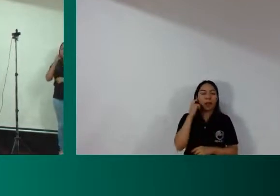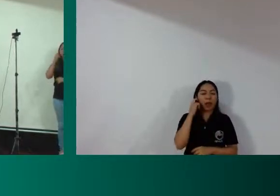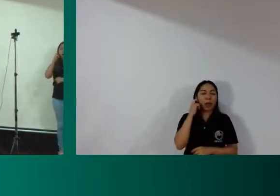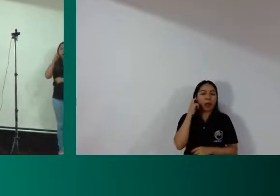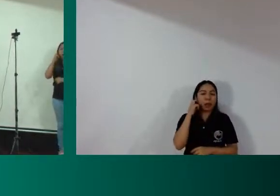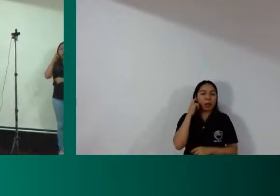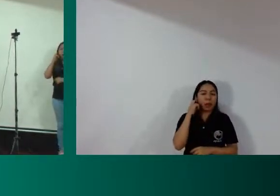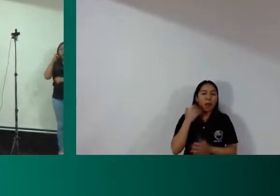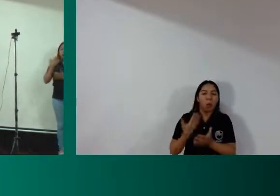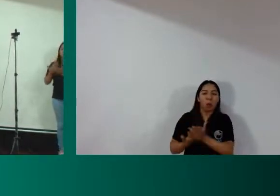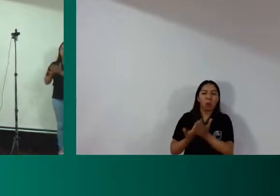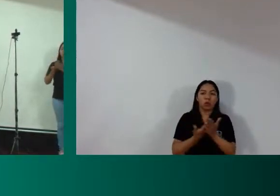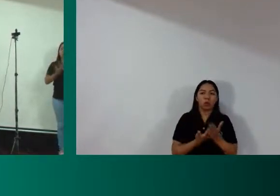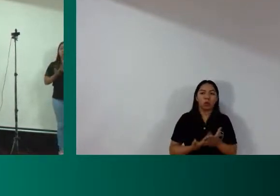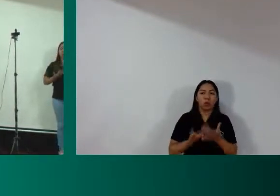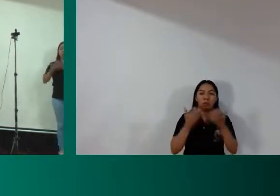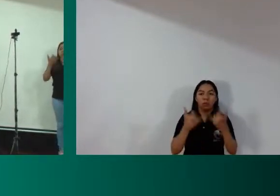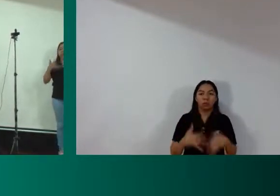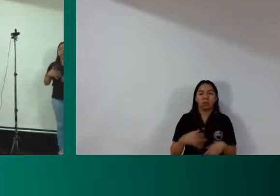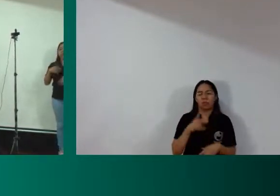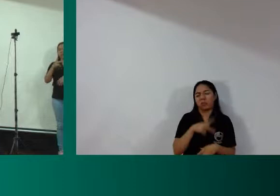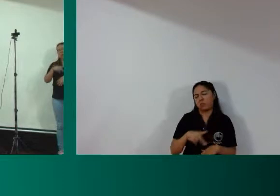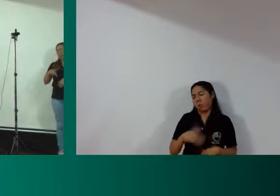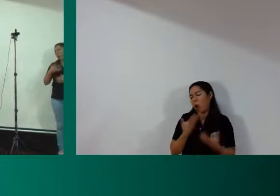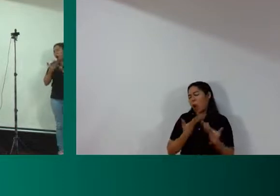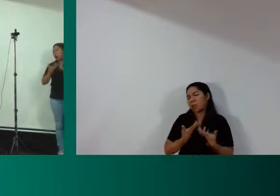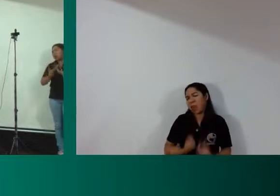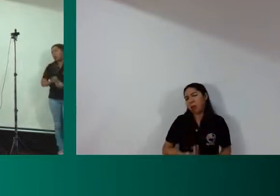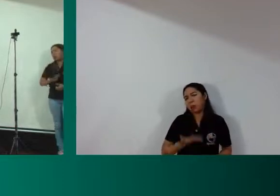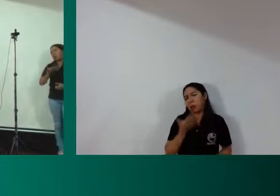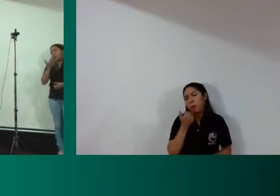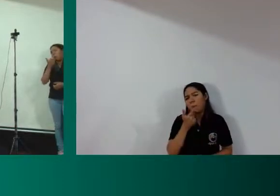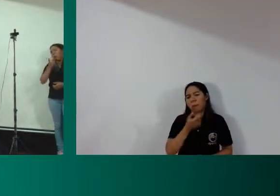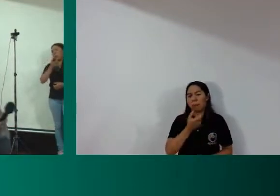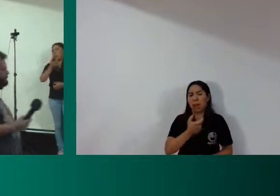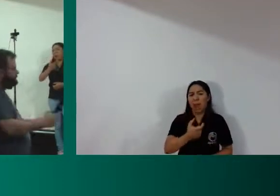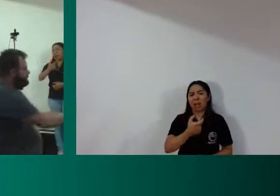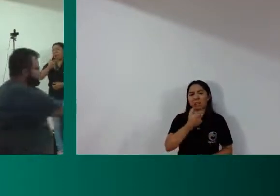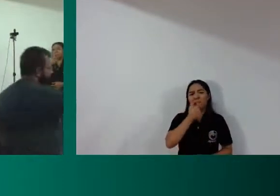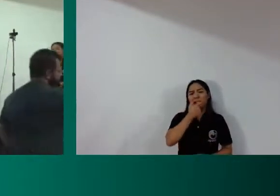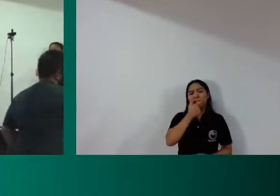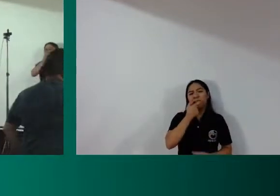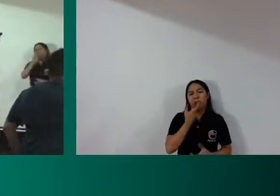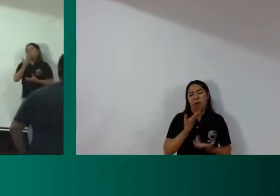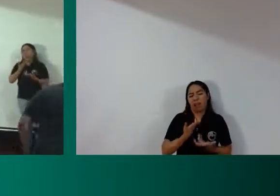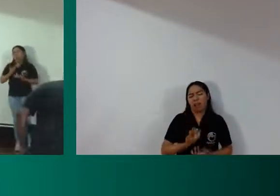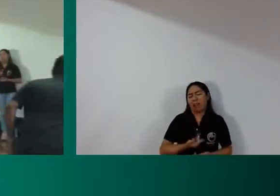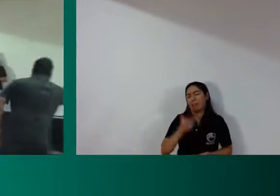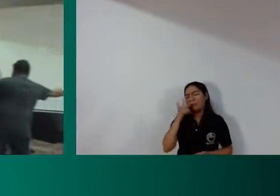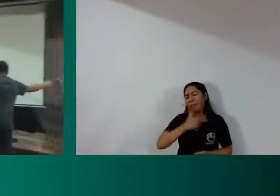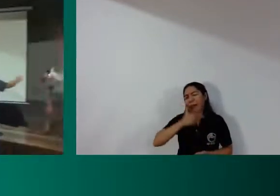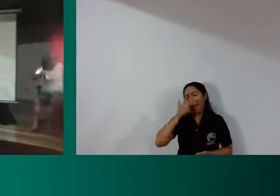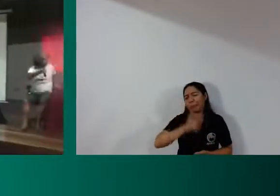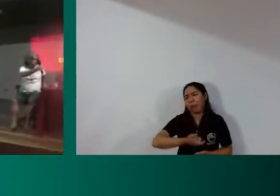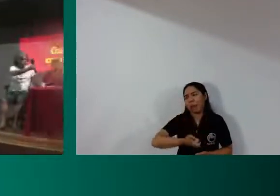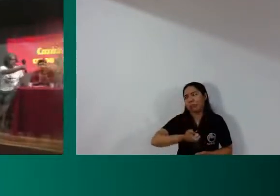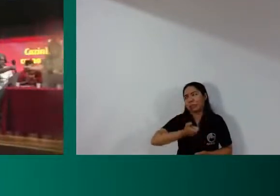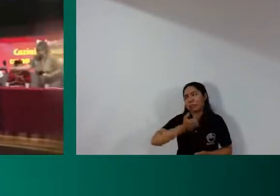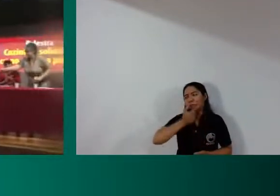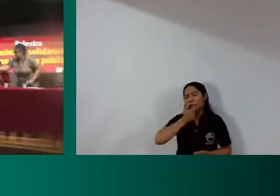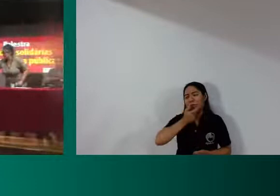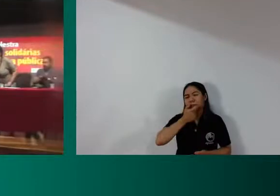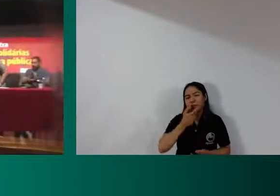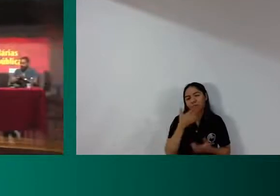essa o estudantes é professor tô cansado de comer bolacha Muito obrigado se